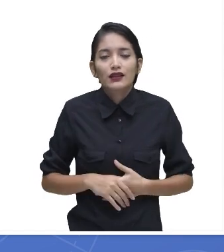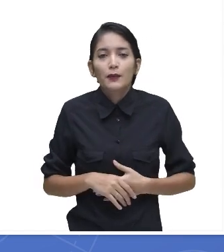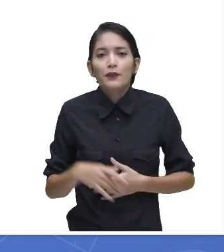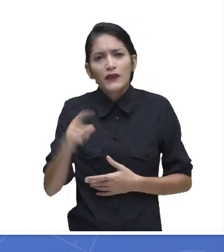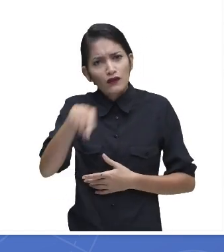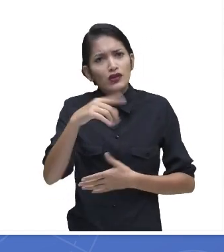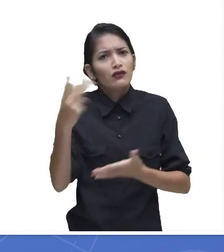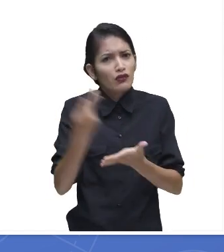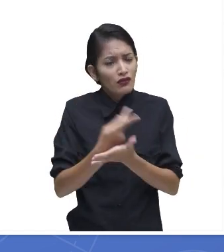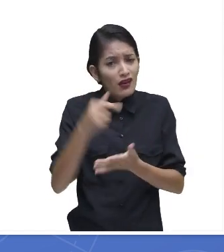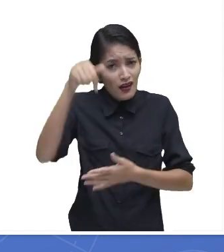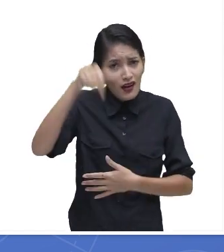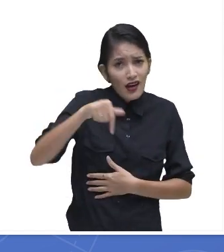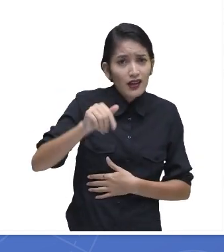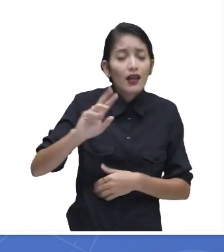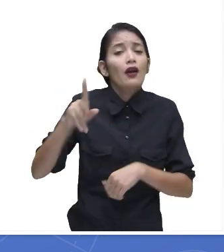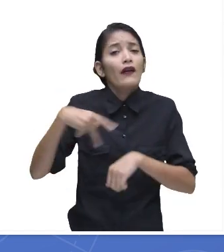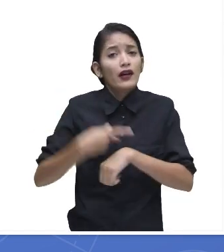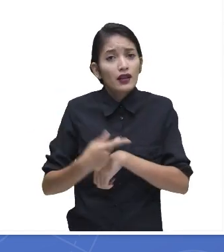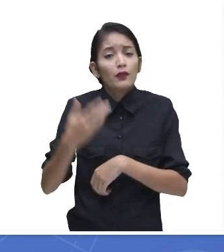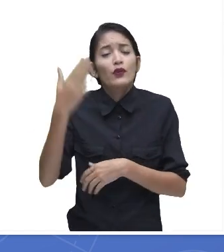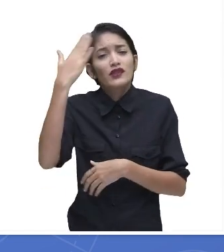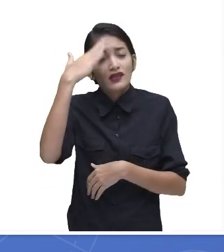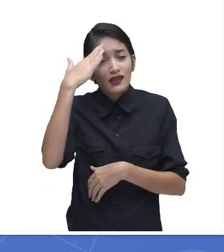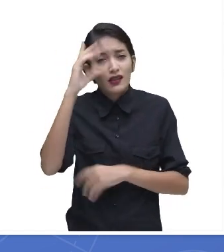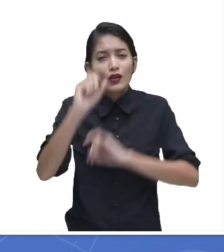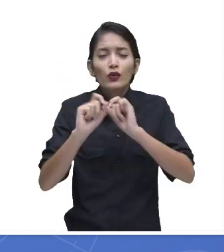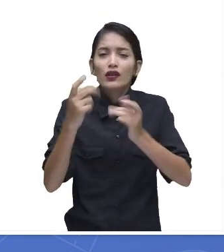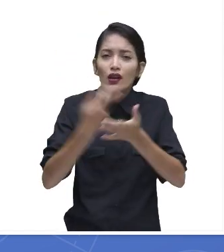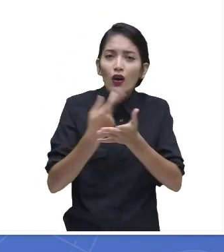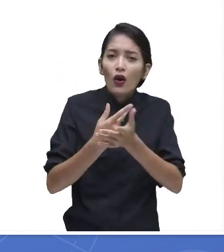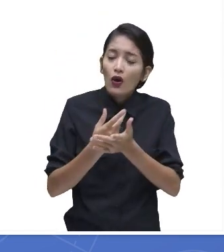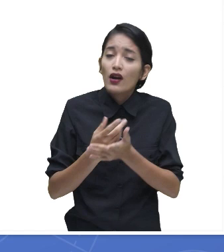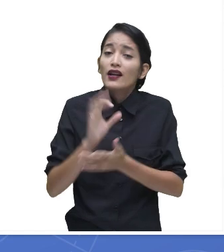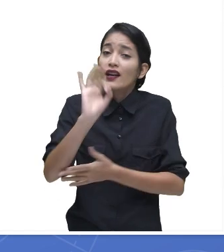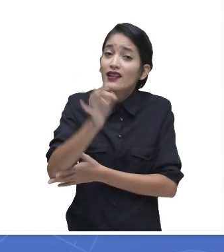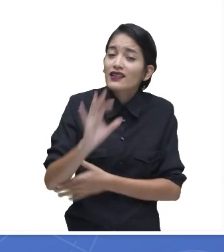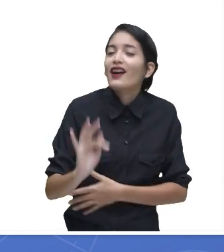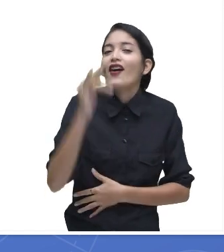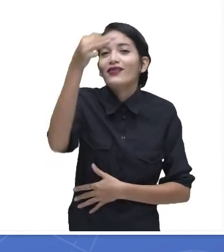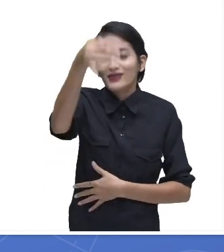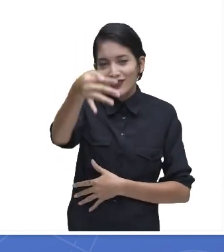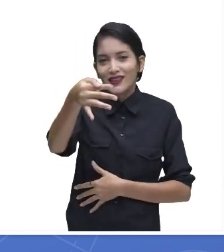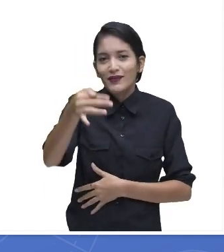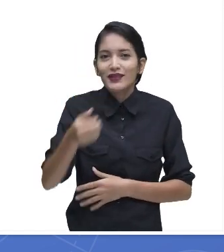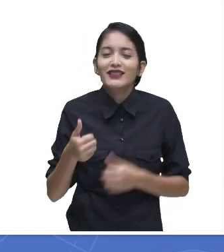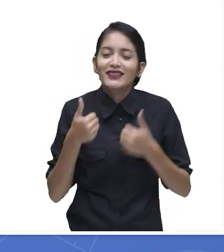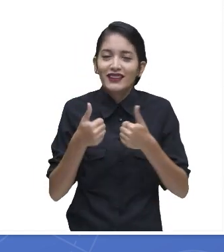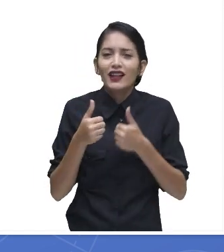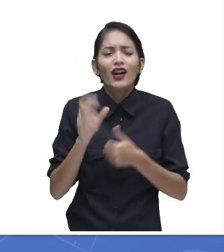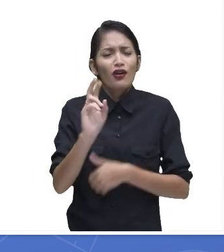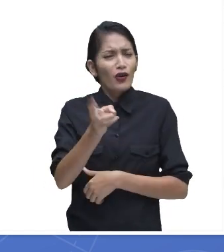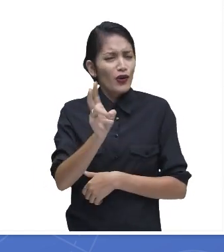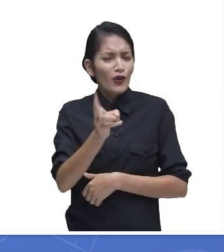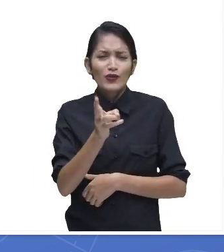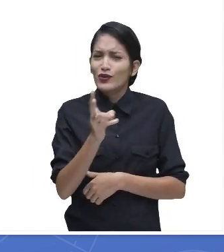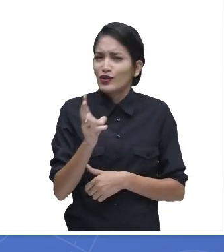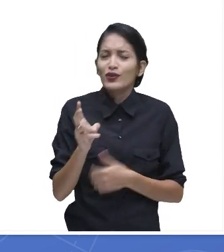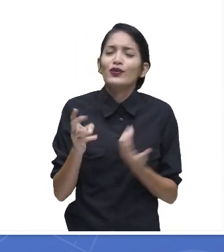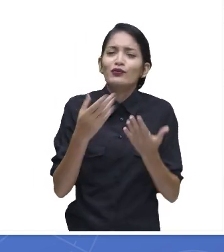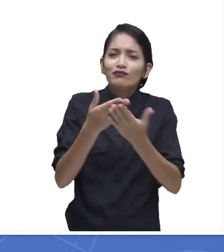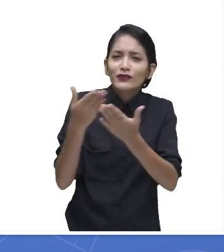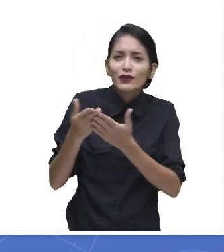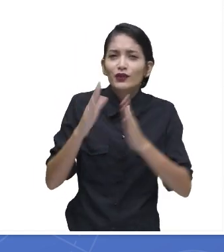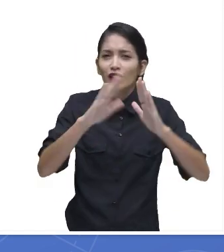errar aqui para poder entender o que errou e acertar lá na frente, tá bom, pessoal? Continuem estudando, o aula em